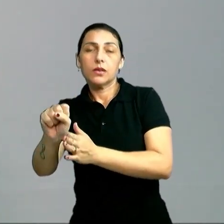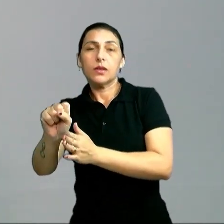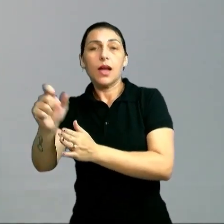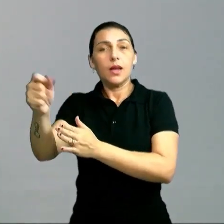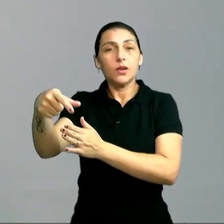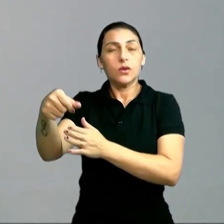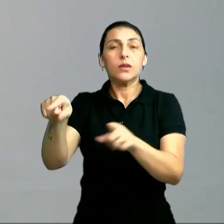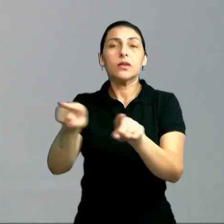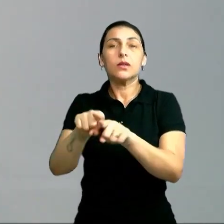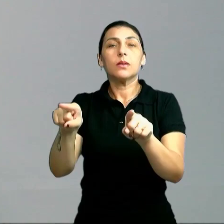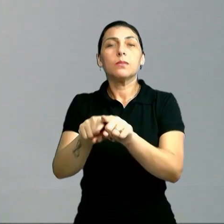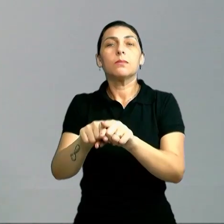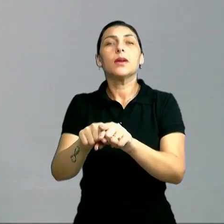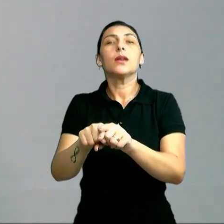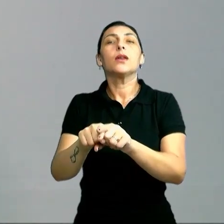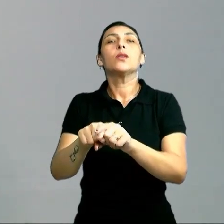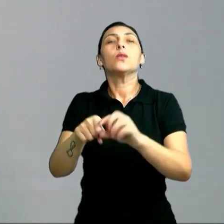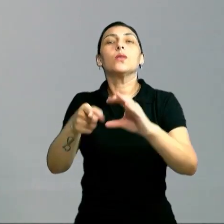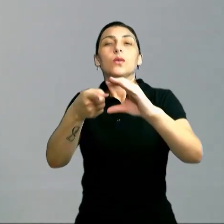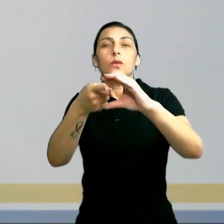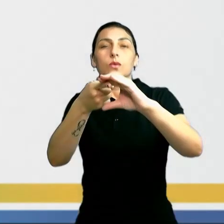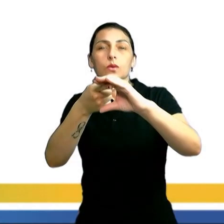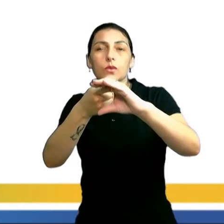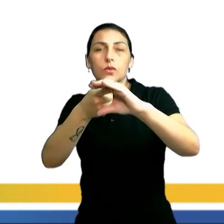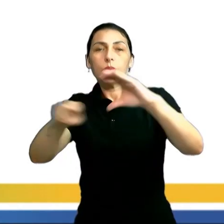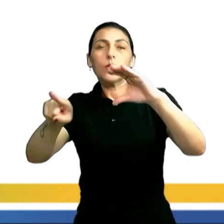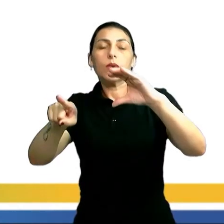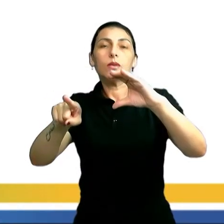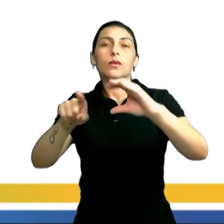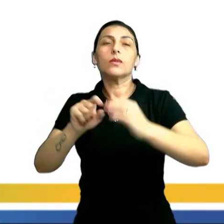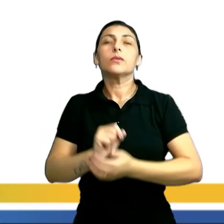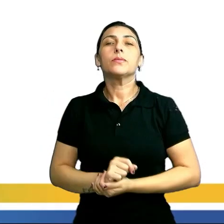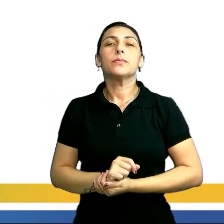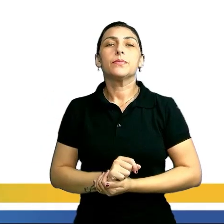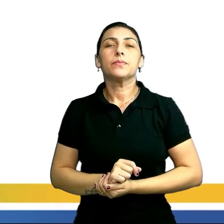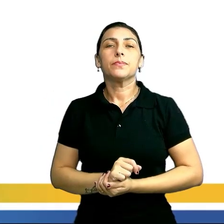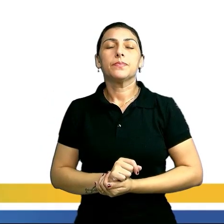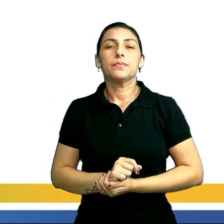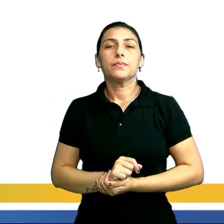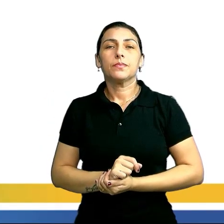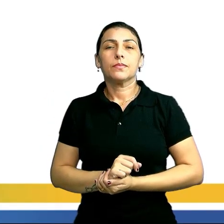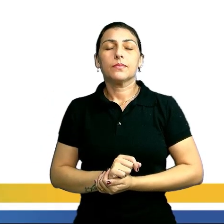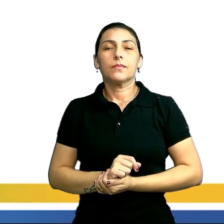Dos procariontes. Ok. Volta para lá.